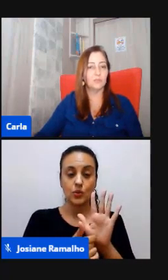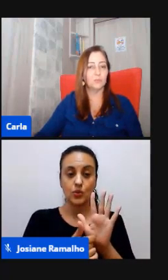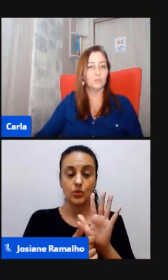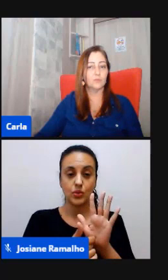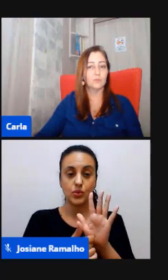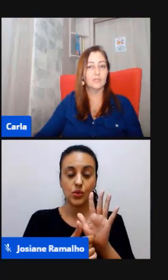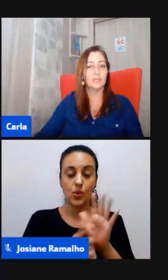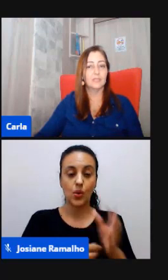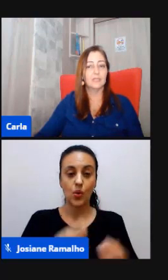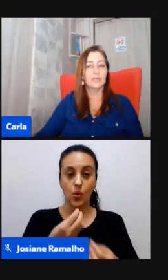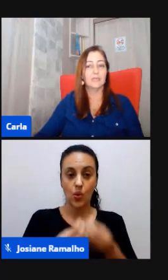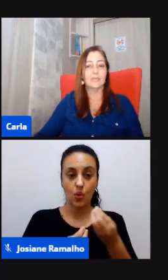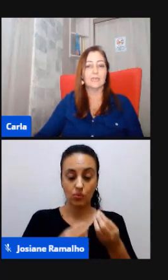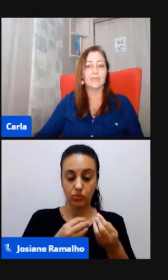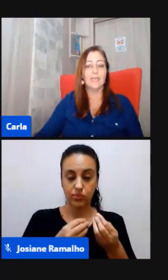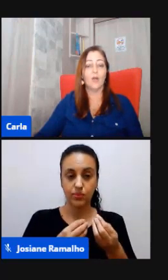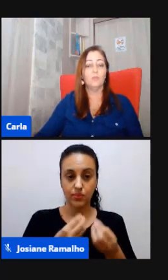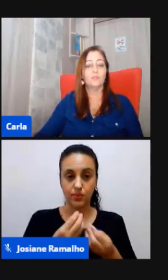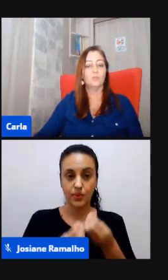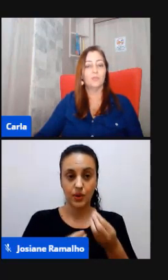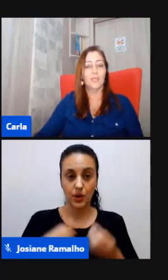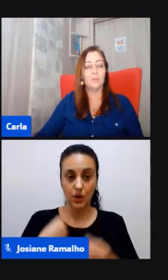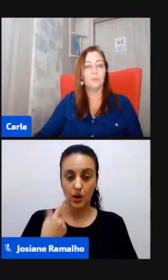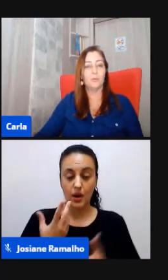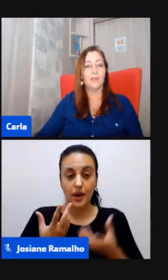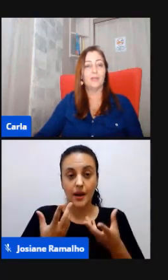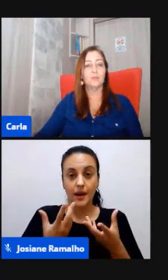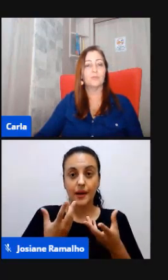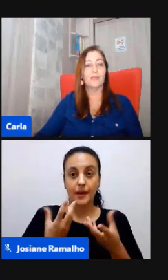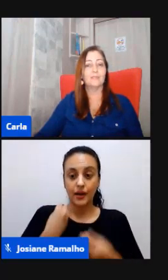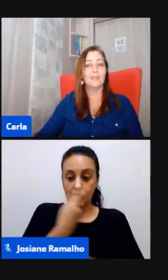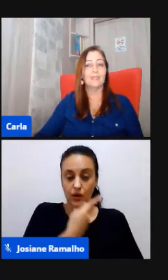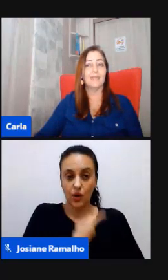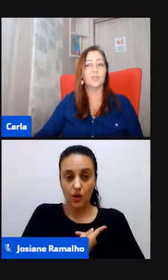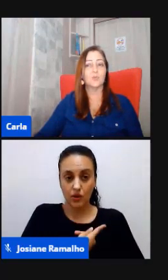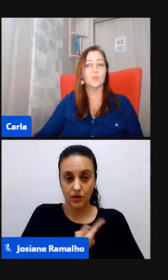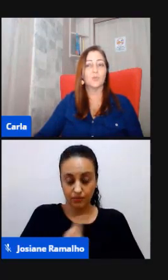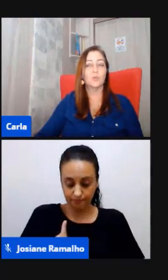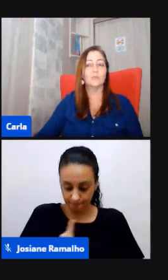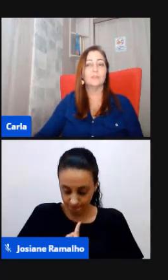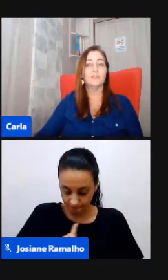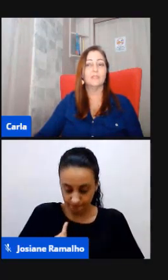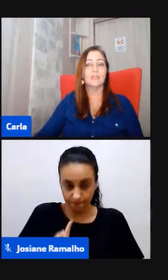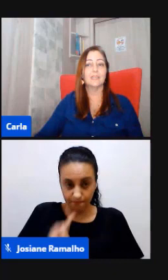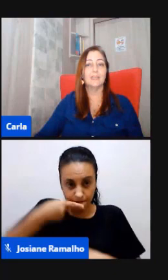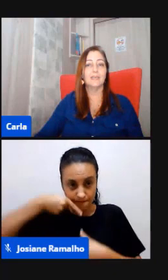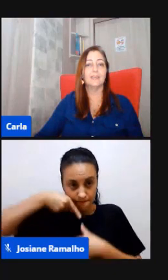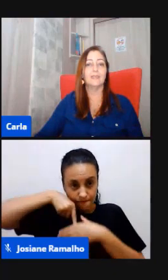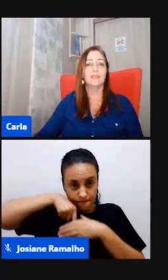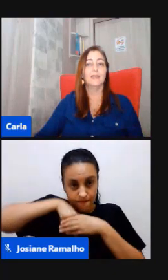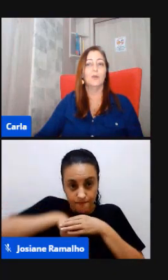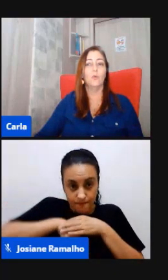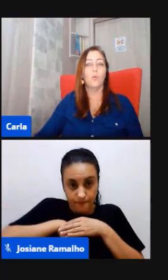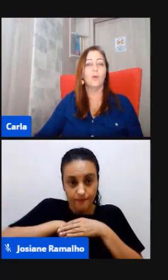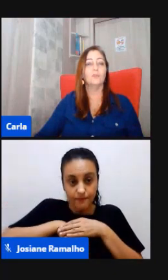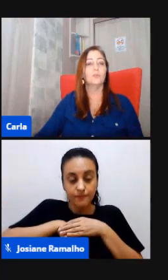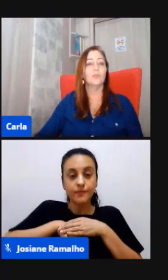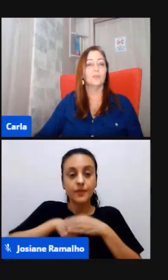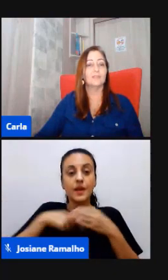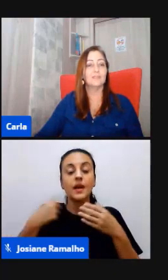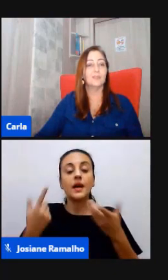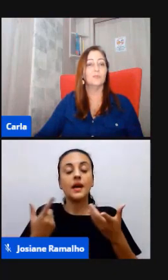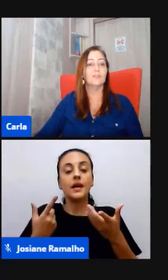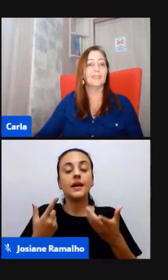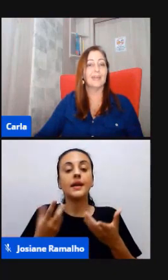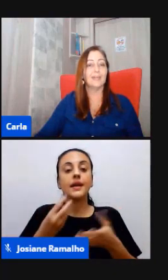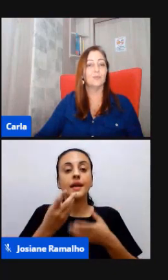nós mesmos, e ao mesmo tempo, essa realidade nos trouxe que o quanto que